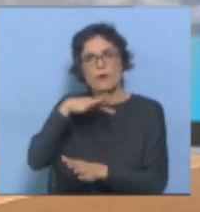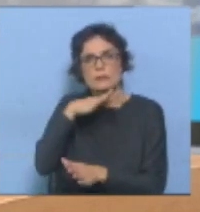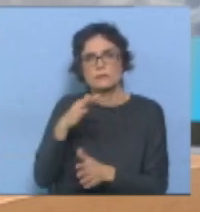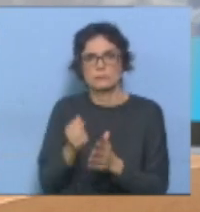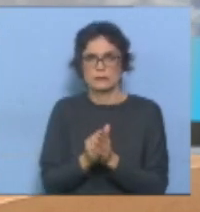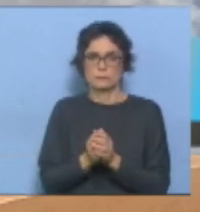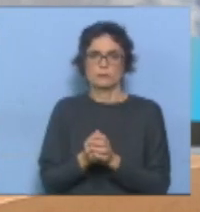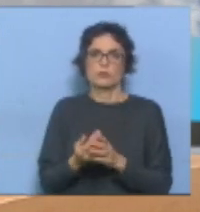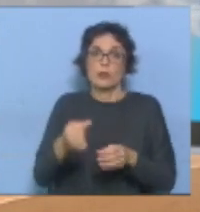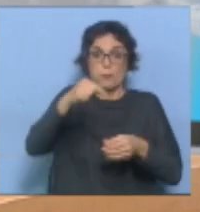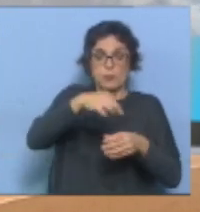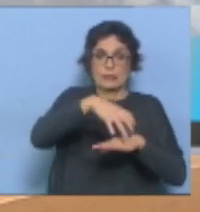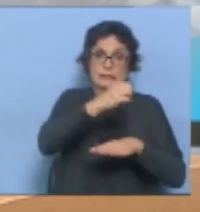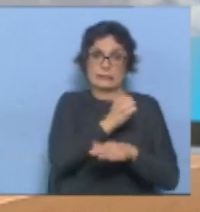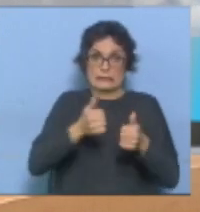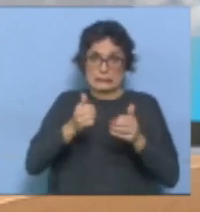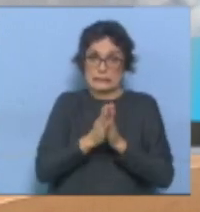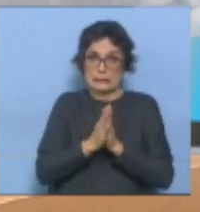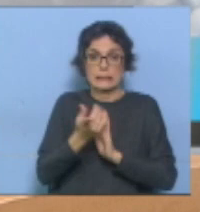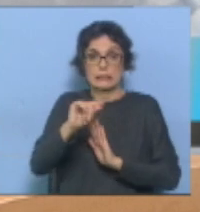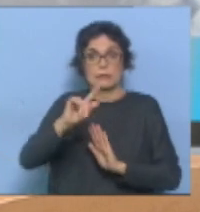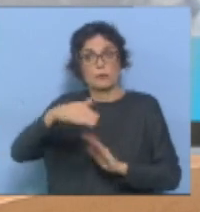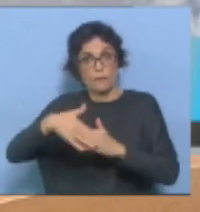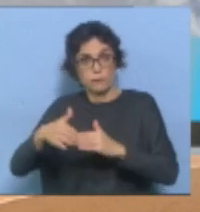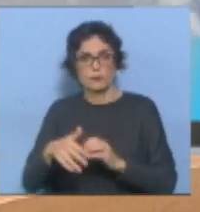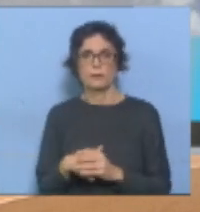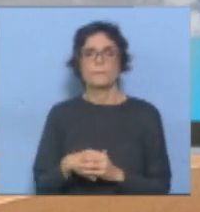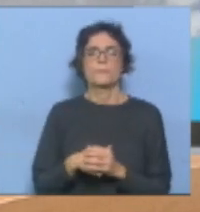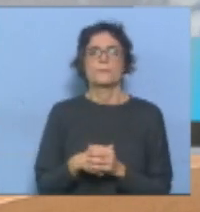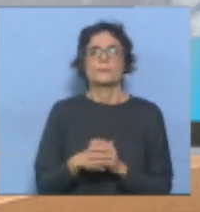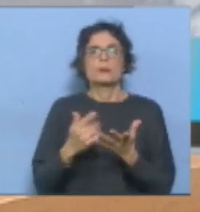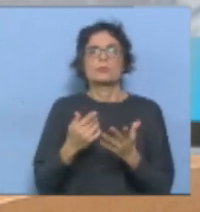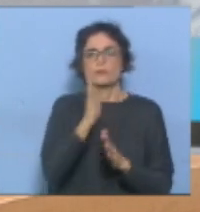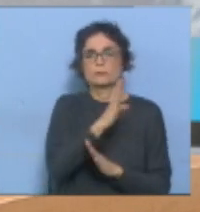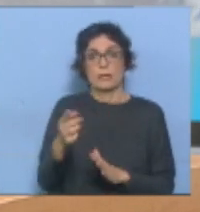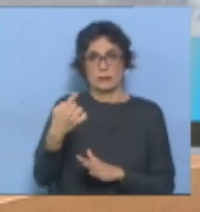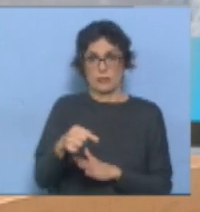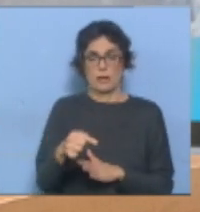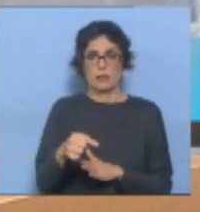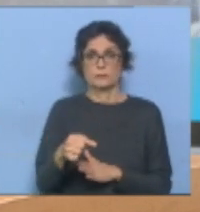Igreja. E, portanto, temos uma lista de práticas que, não sendo